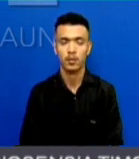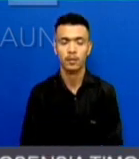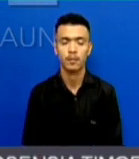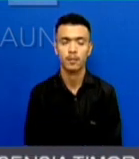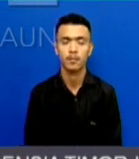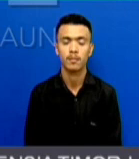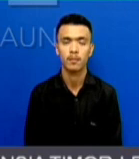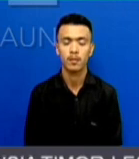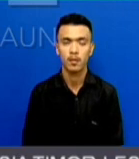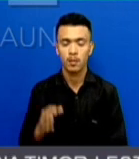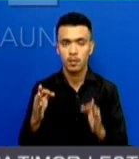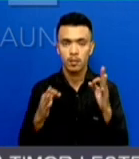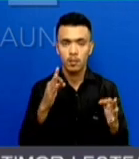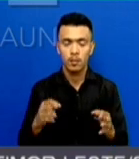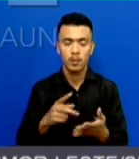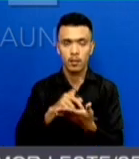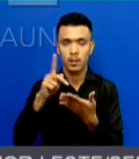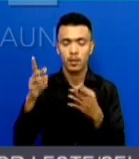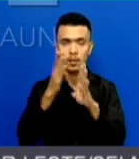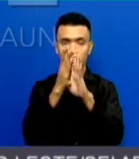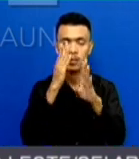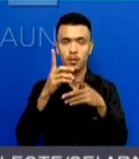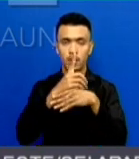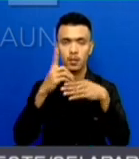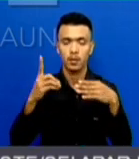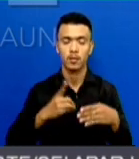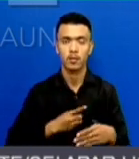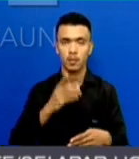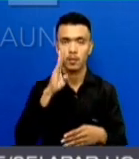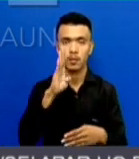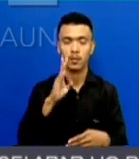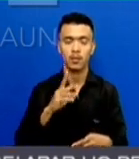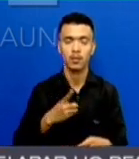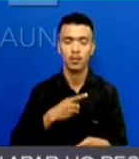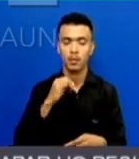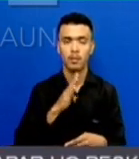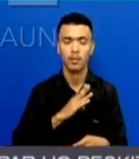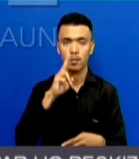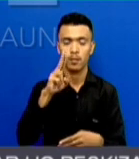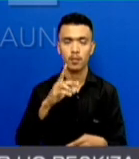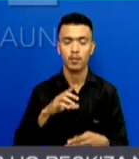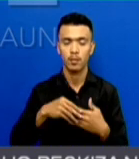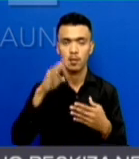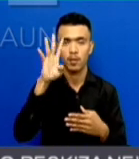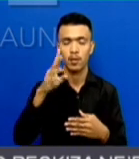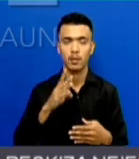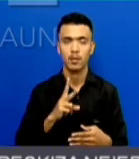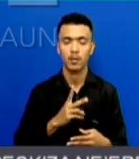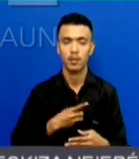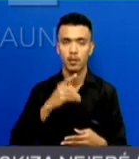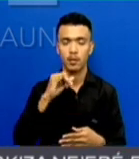passageiro. Enquanto, tarefa babis direção Dili Baucau dólar hat, Dili Viqueque dólar walu,